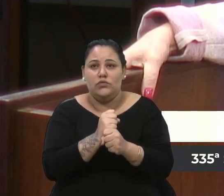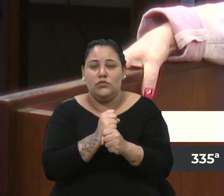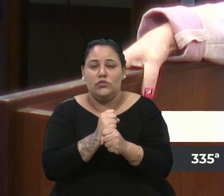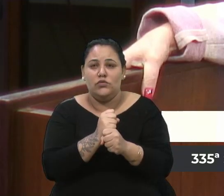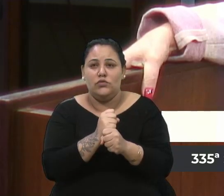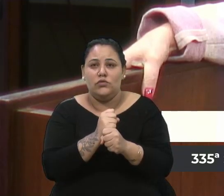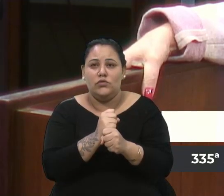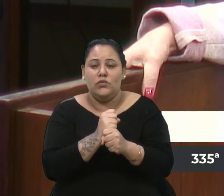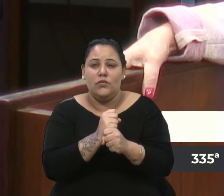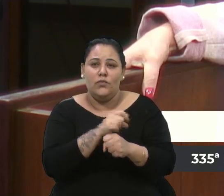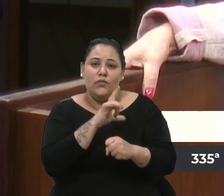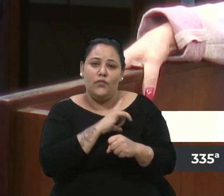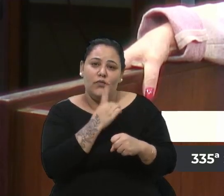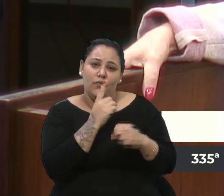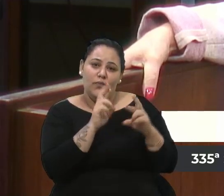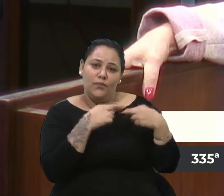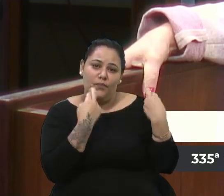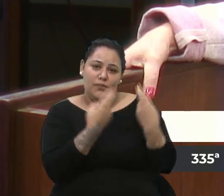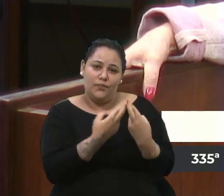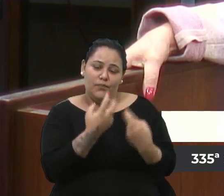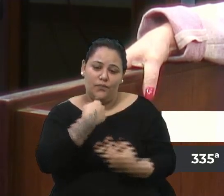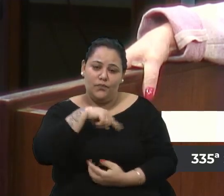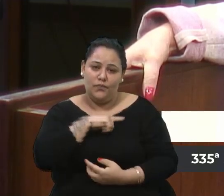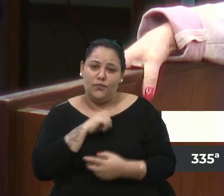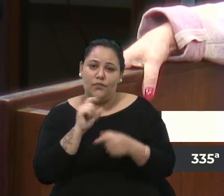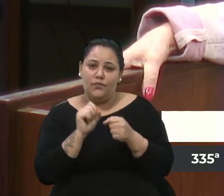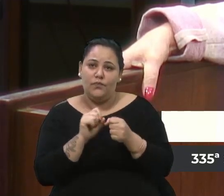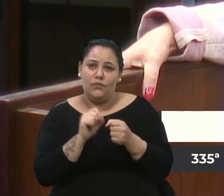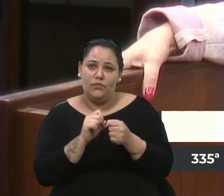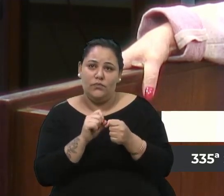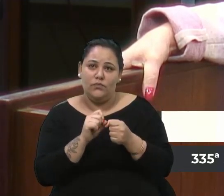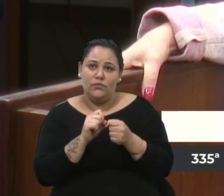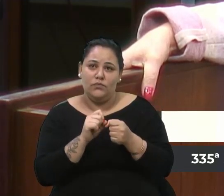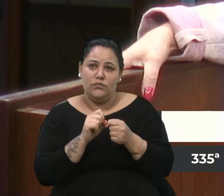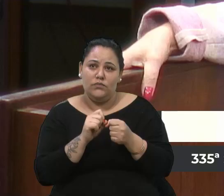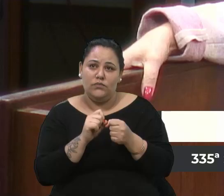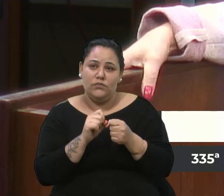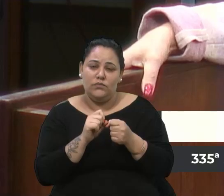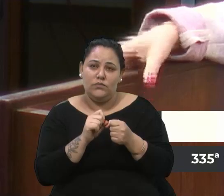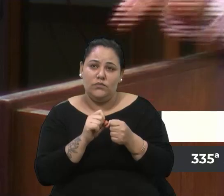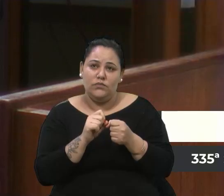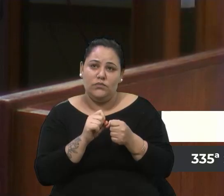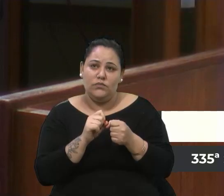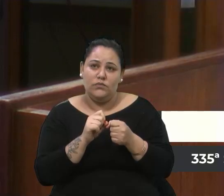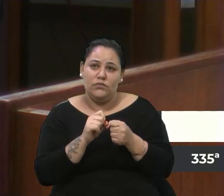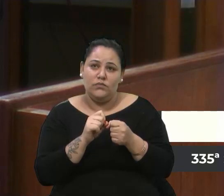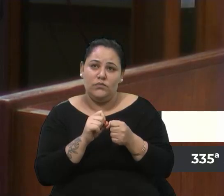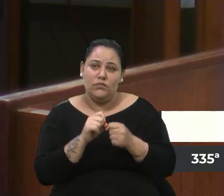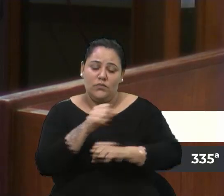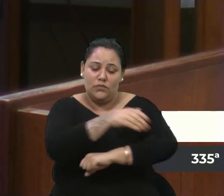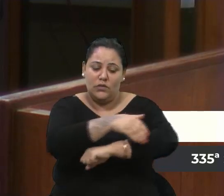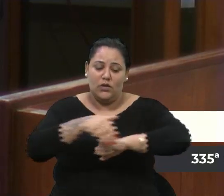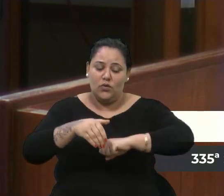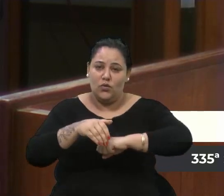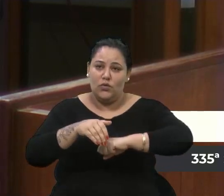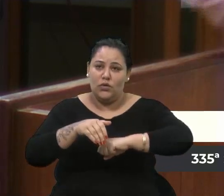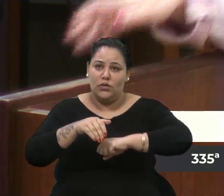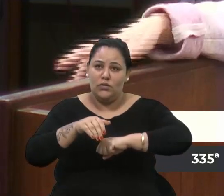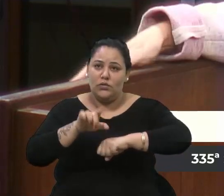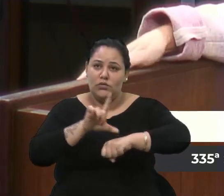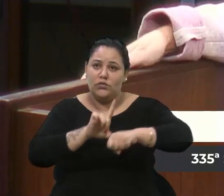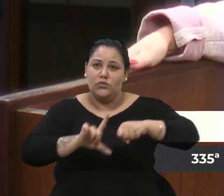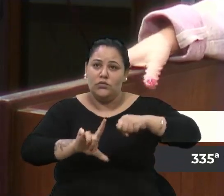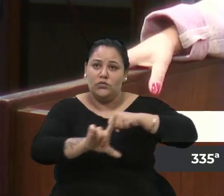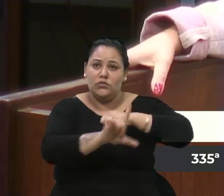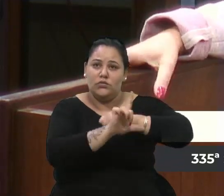Uma reunião que nós fizemos numa rua lá no loteamento Parque